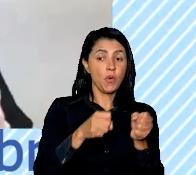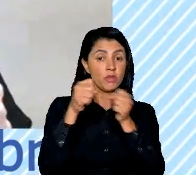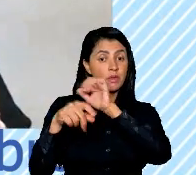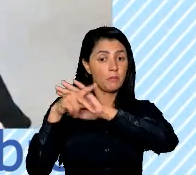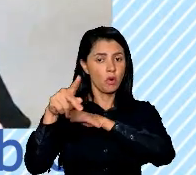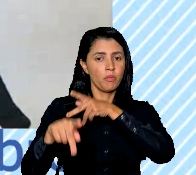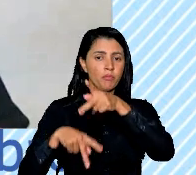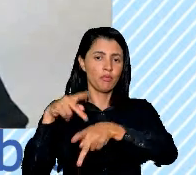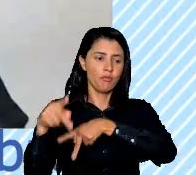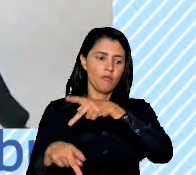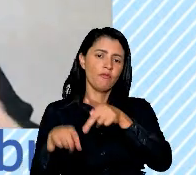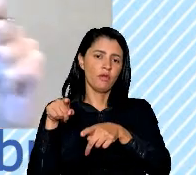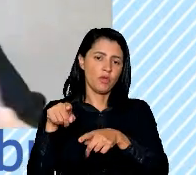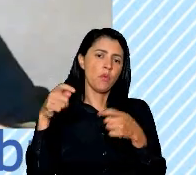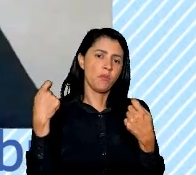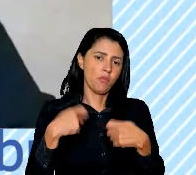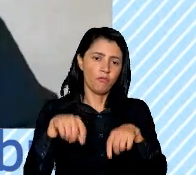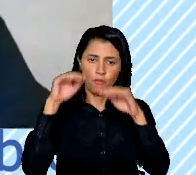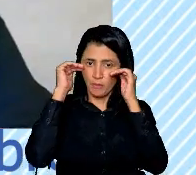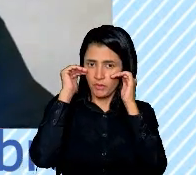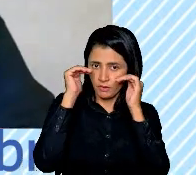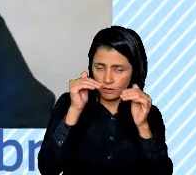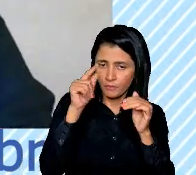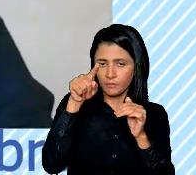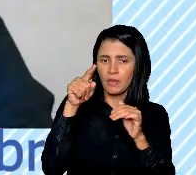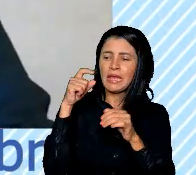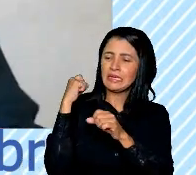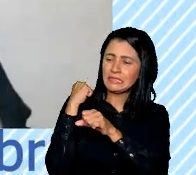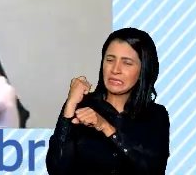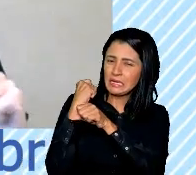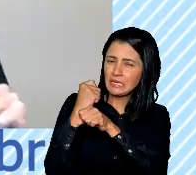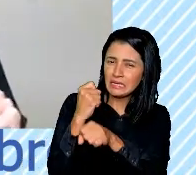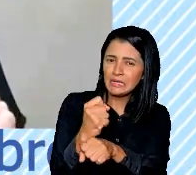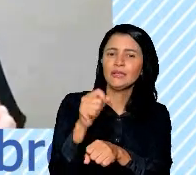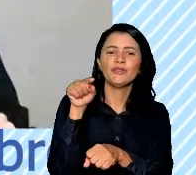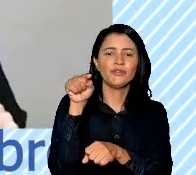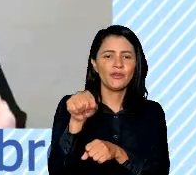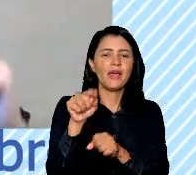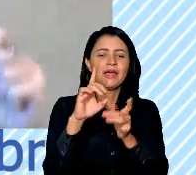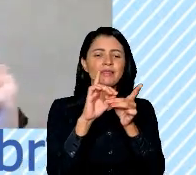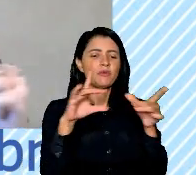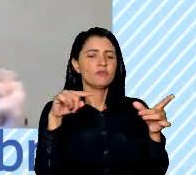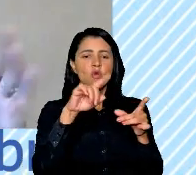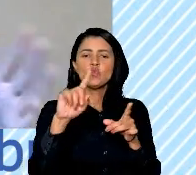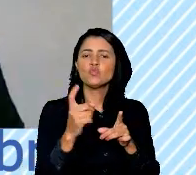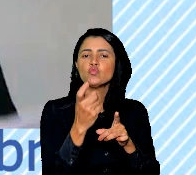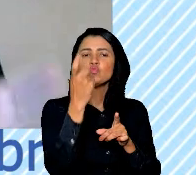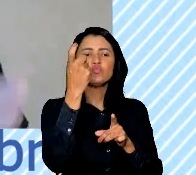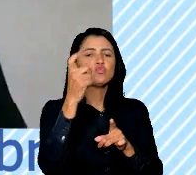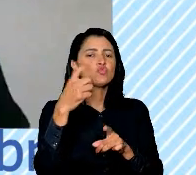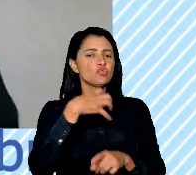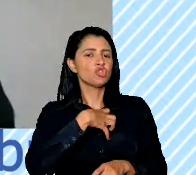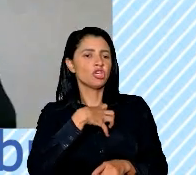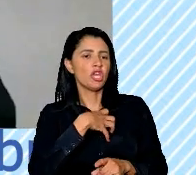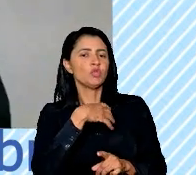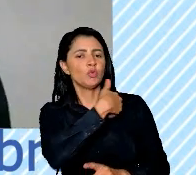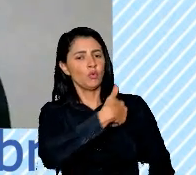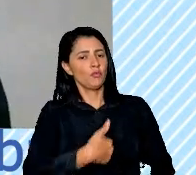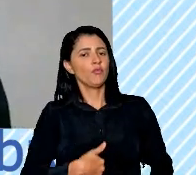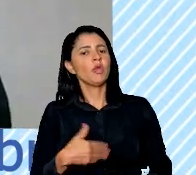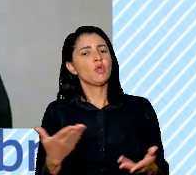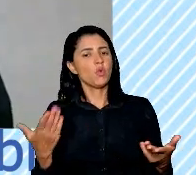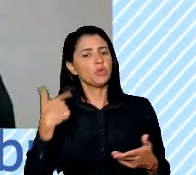E o povo deve obedecer. Ao longo dos séculos, a democracia foi se tornando o único modo de governo que hoje nós